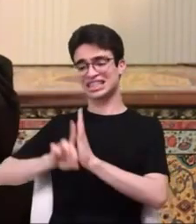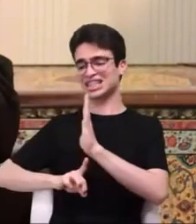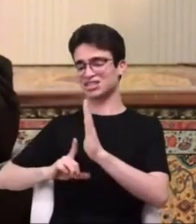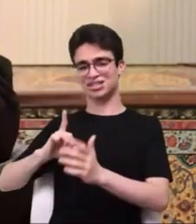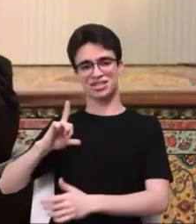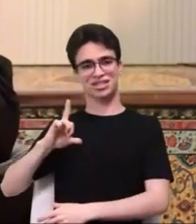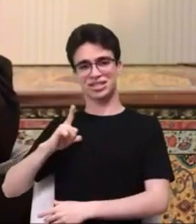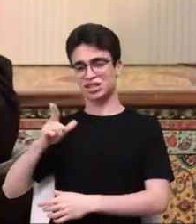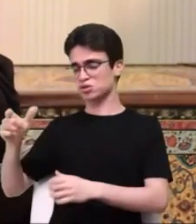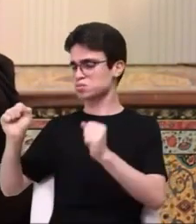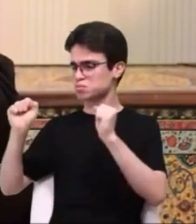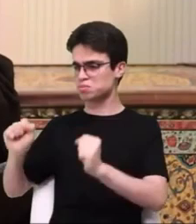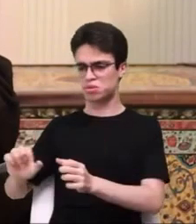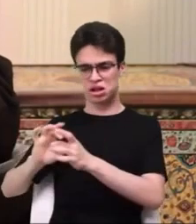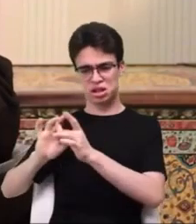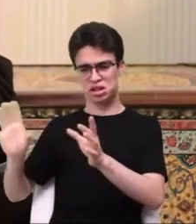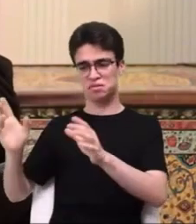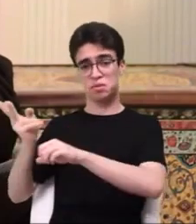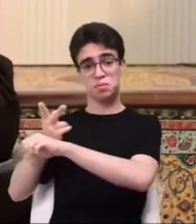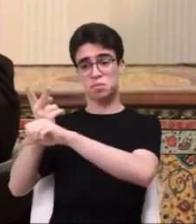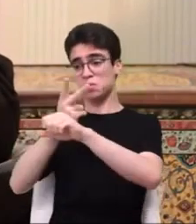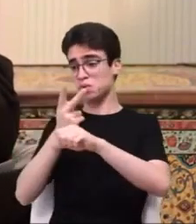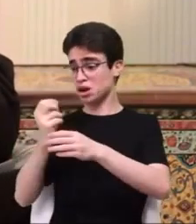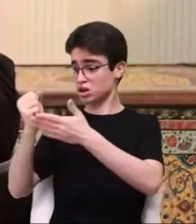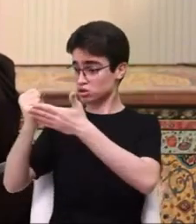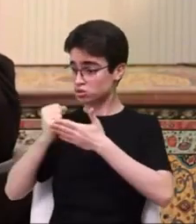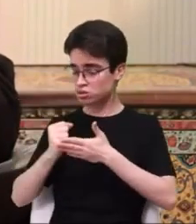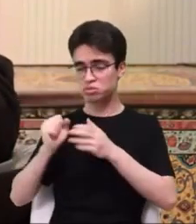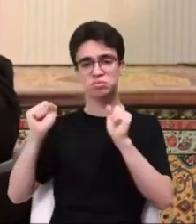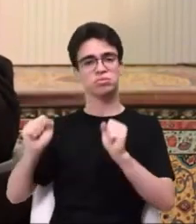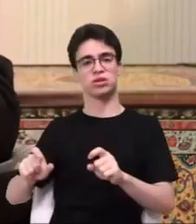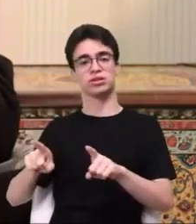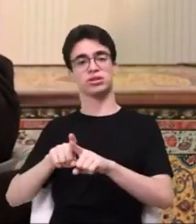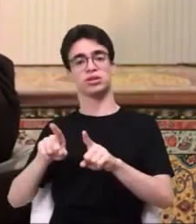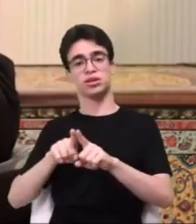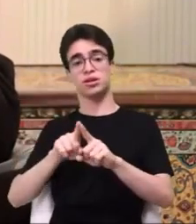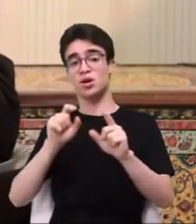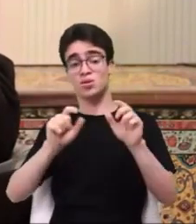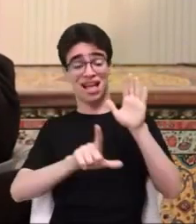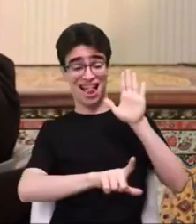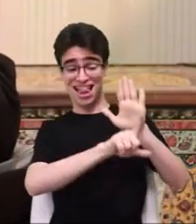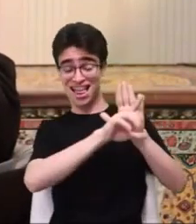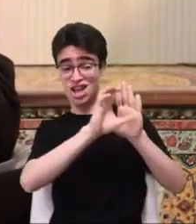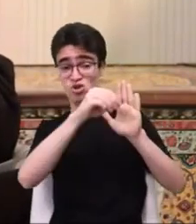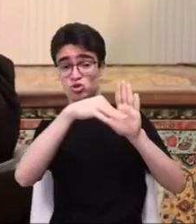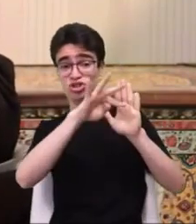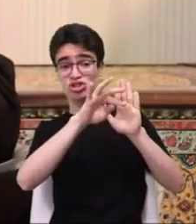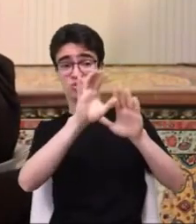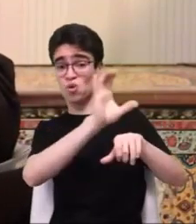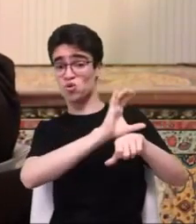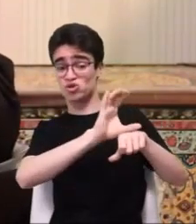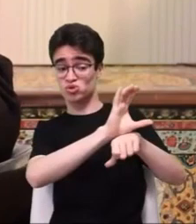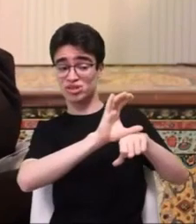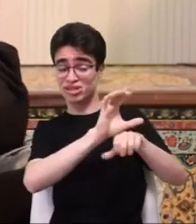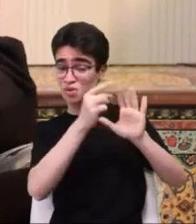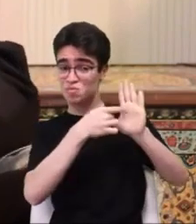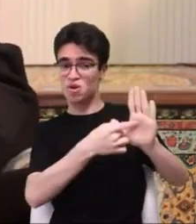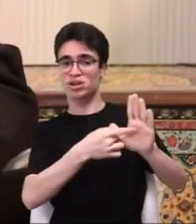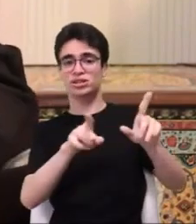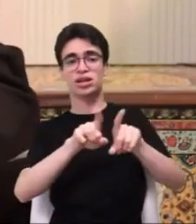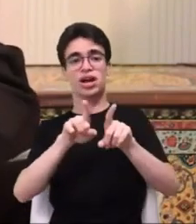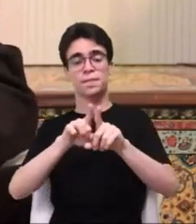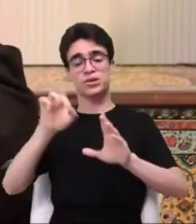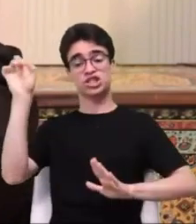de buscar esta ajuda e encontrar direito na Constituição e como direito humano. É